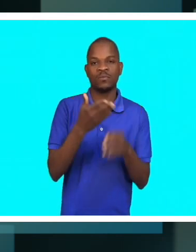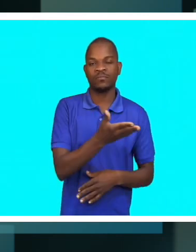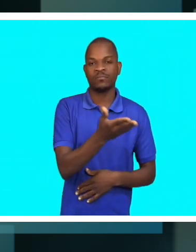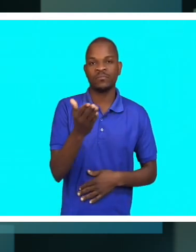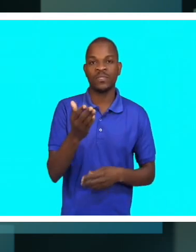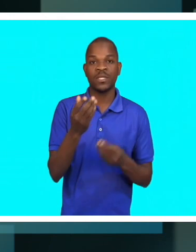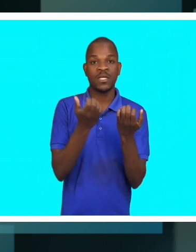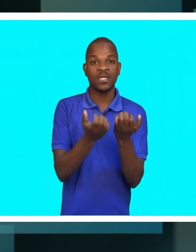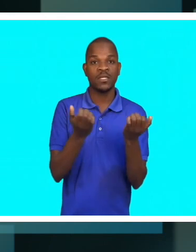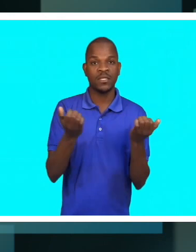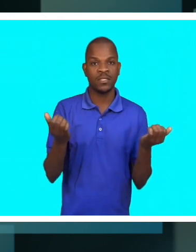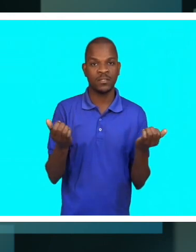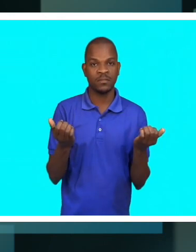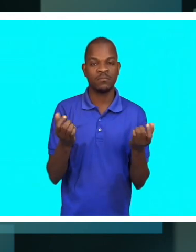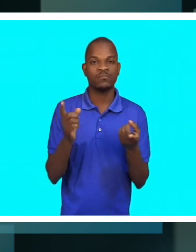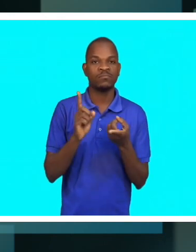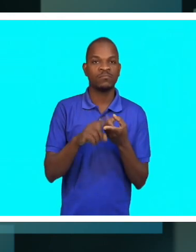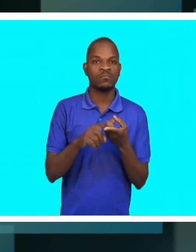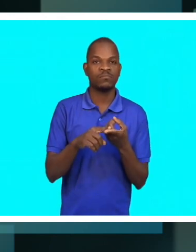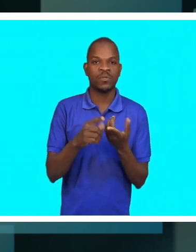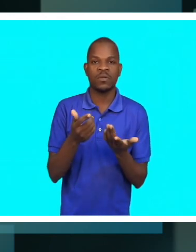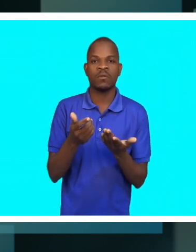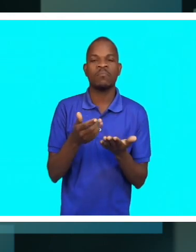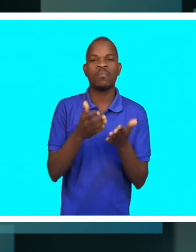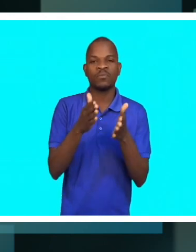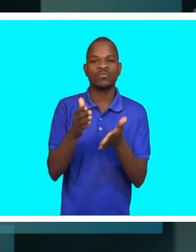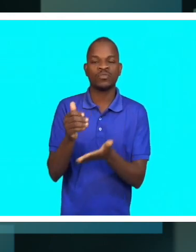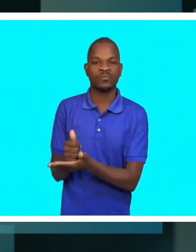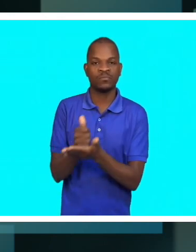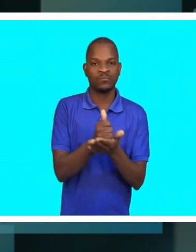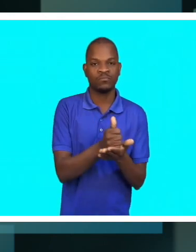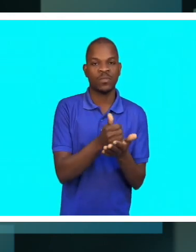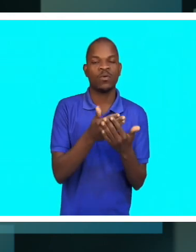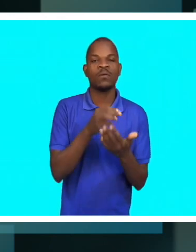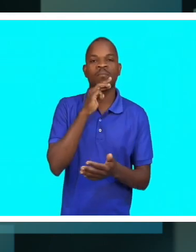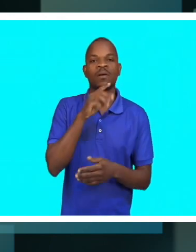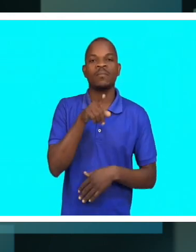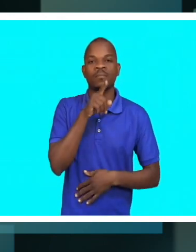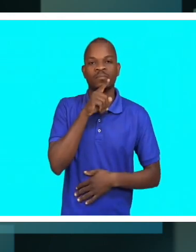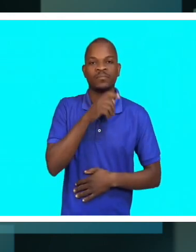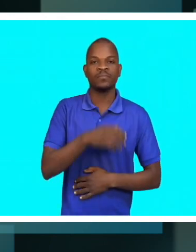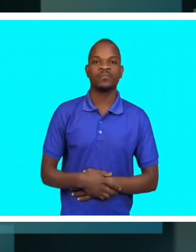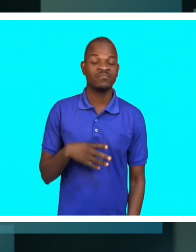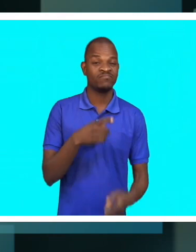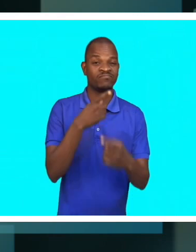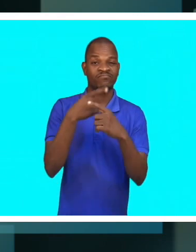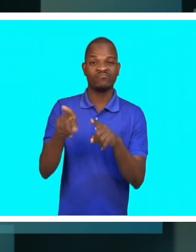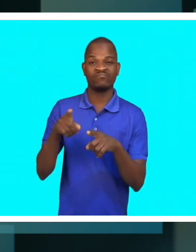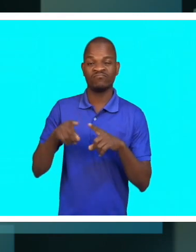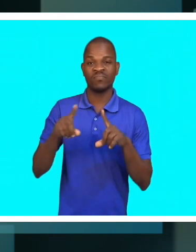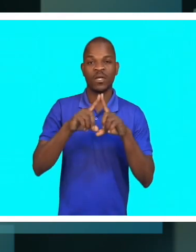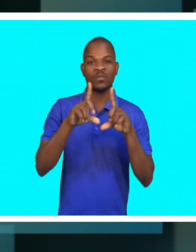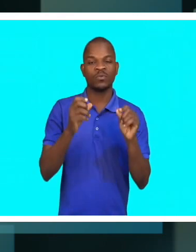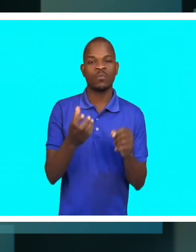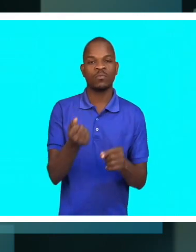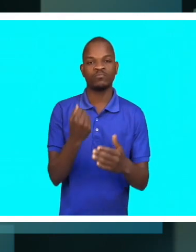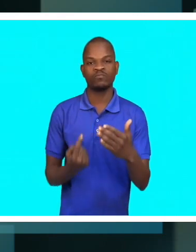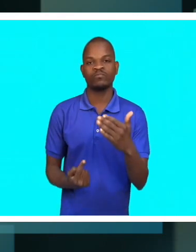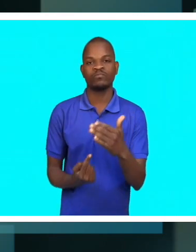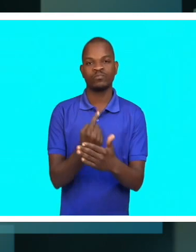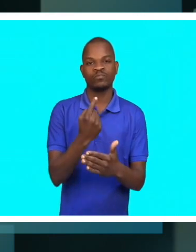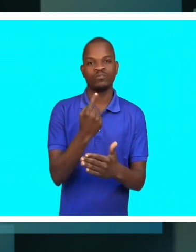mínimo de assistência para essas crianças e também para quem assiste a essas crianças, que são as mães ou os pais. Vários são motivos da